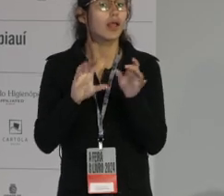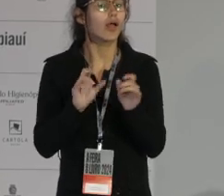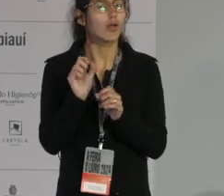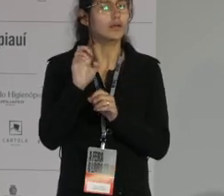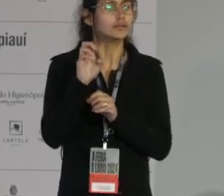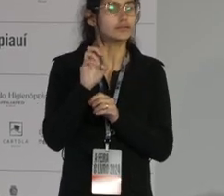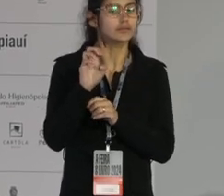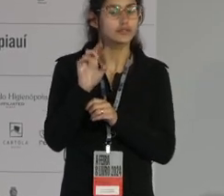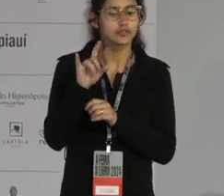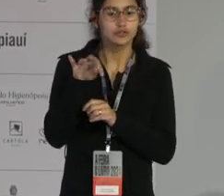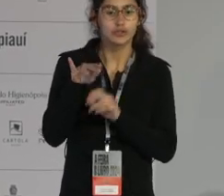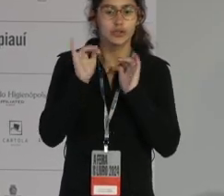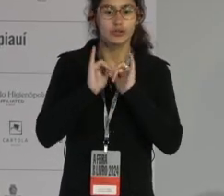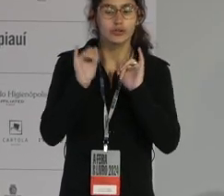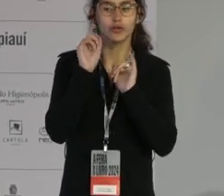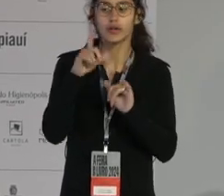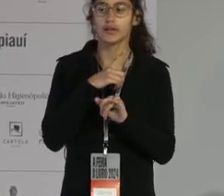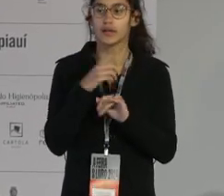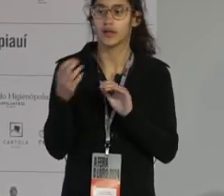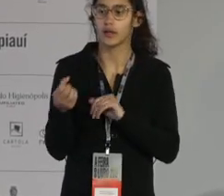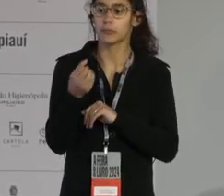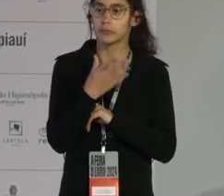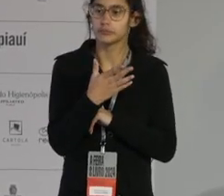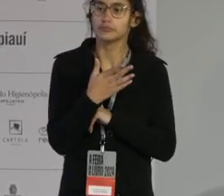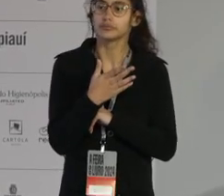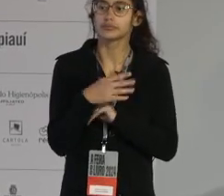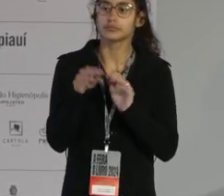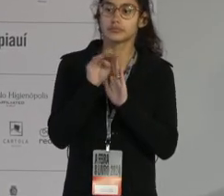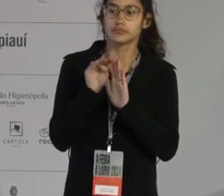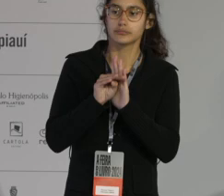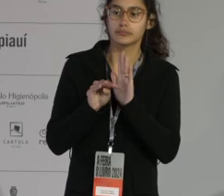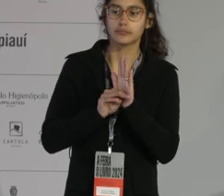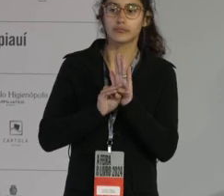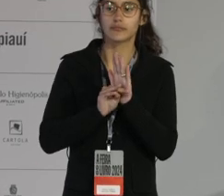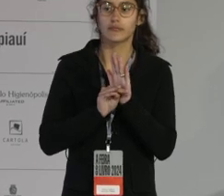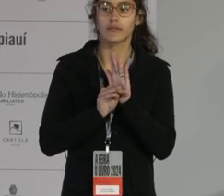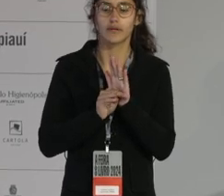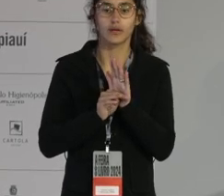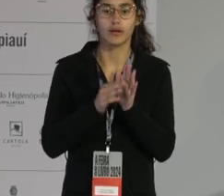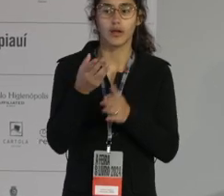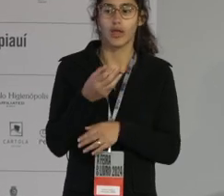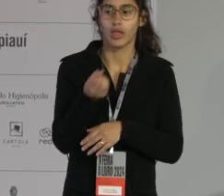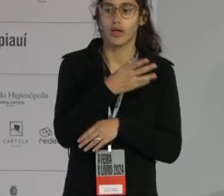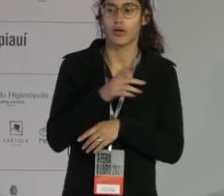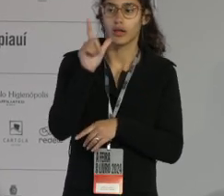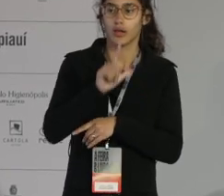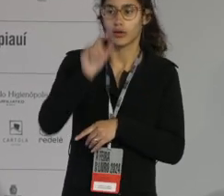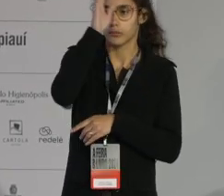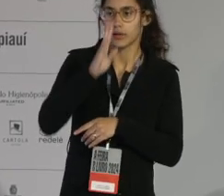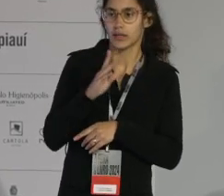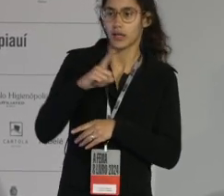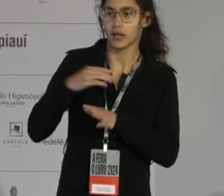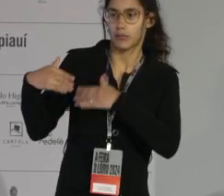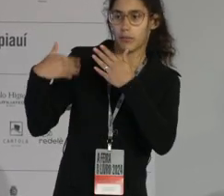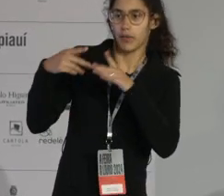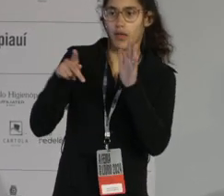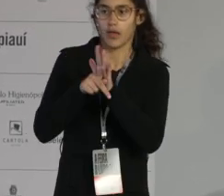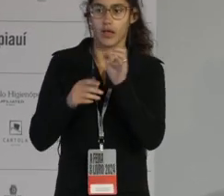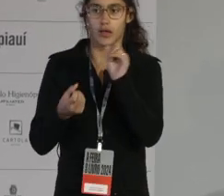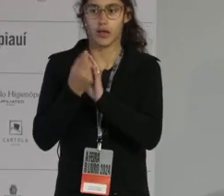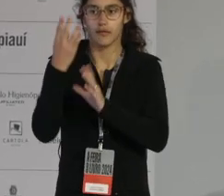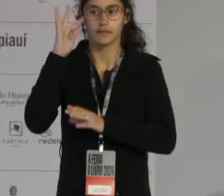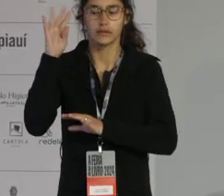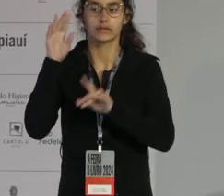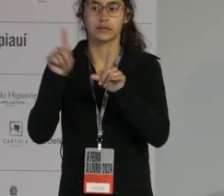Inê anunciou que lançaria essa coleção de literatura brasileira contemporânea, de ficção contemporânea,